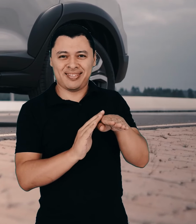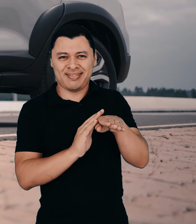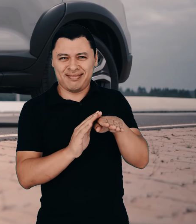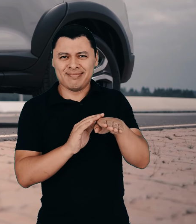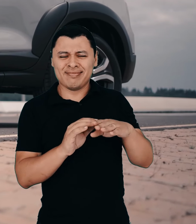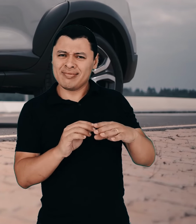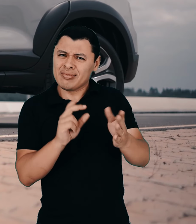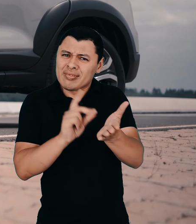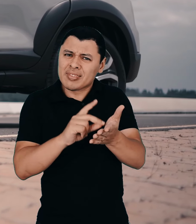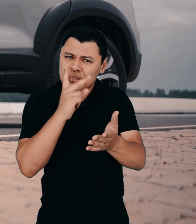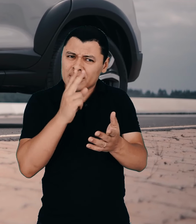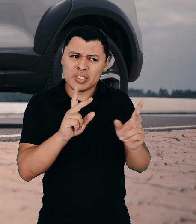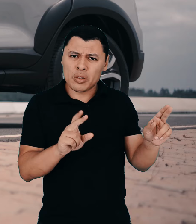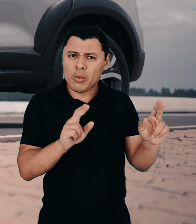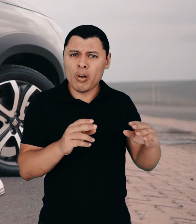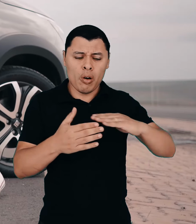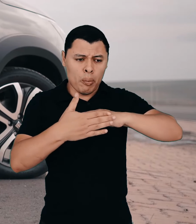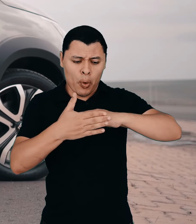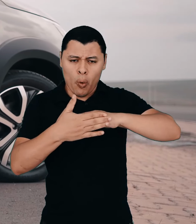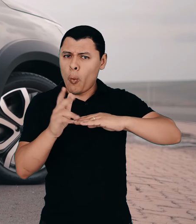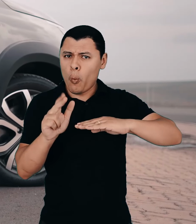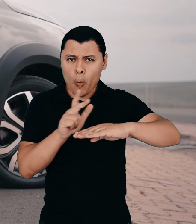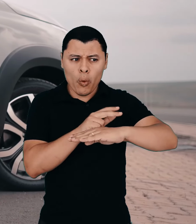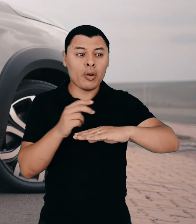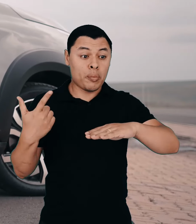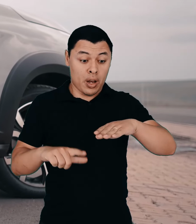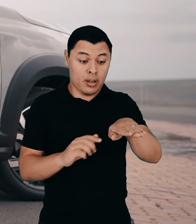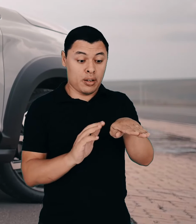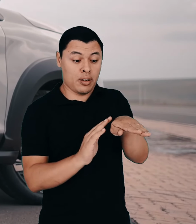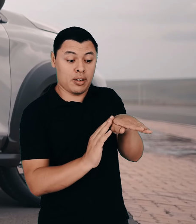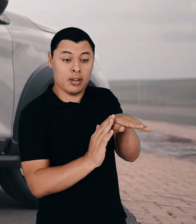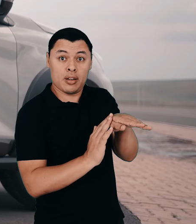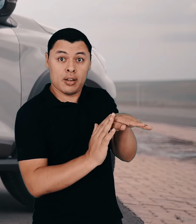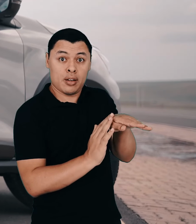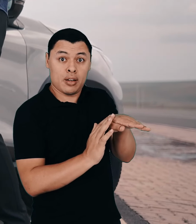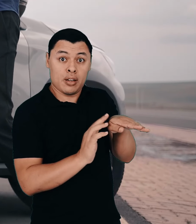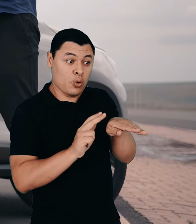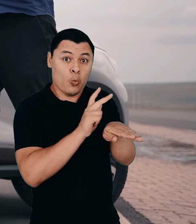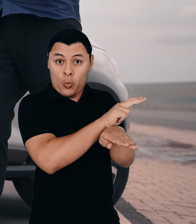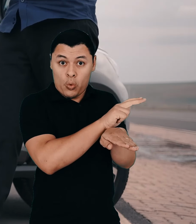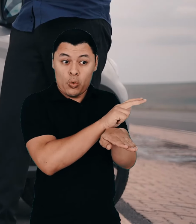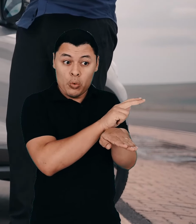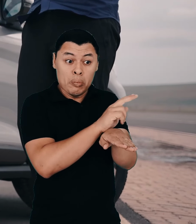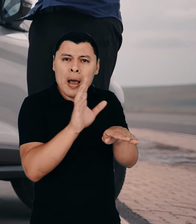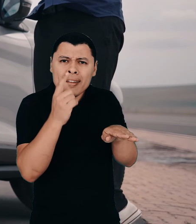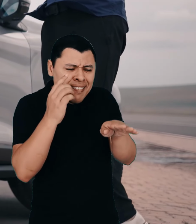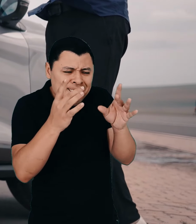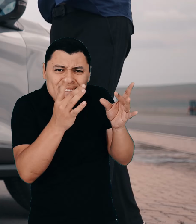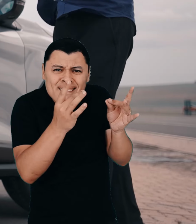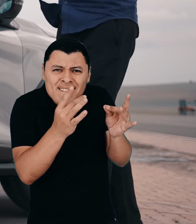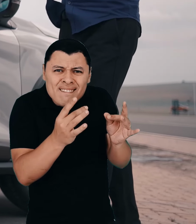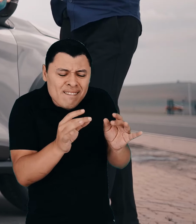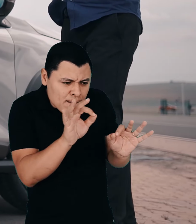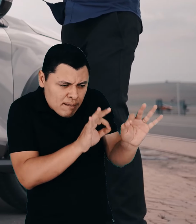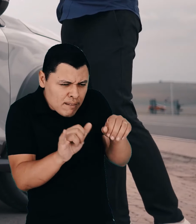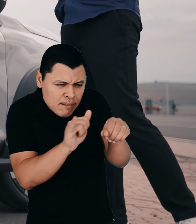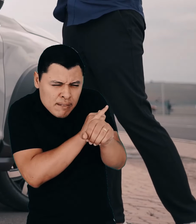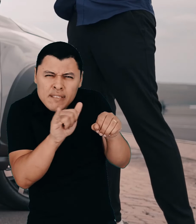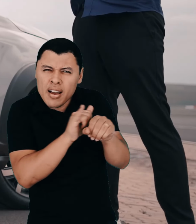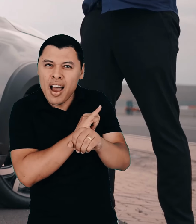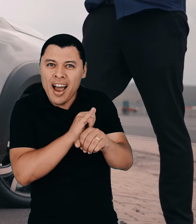mesmo, né? São as mesmas folhas de porta, o paralama traseiro também é igual, e olha que a Fiat ainda trabalhou muito aqui no mimetismo para caracterizar uma personalidade